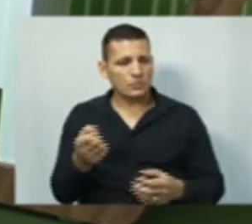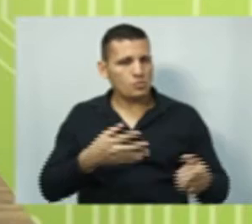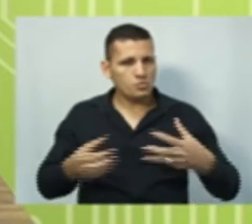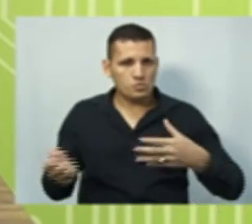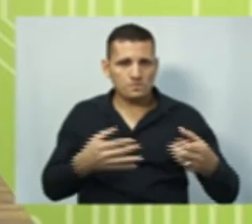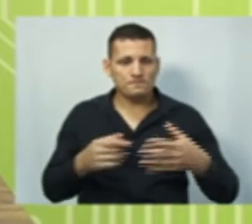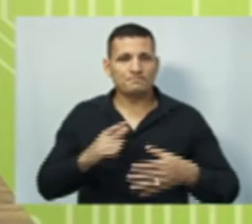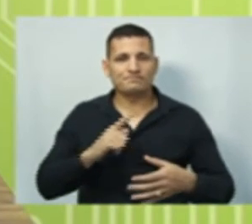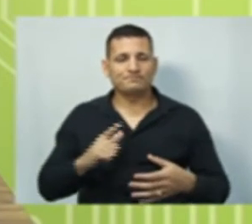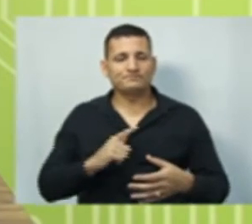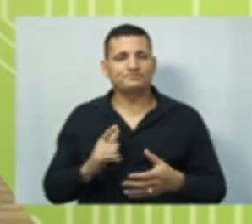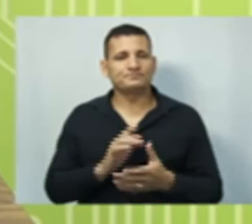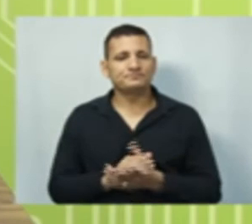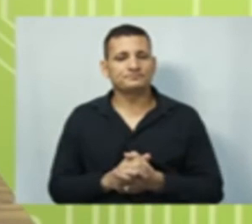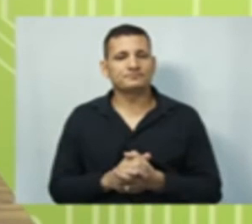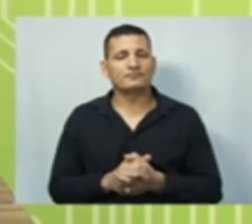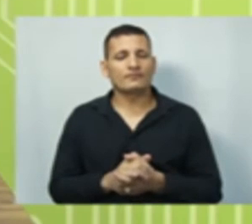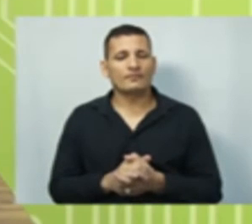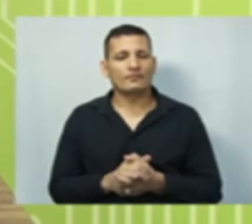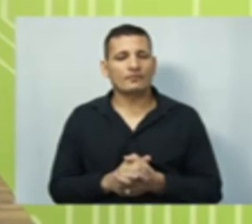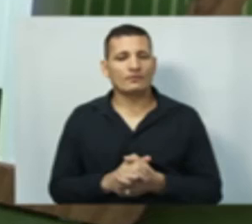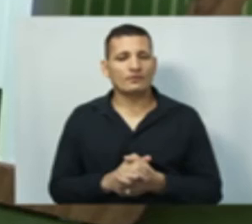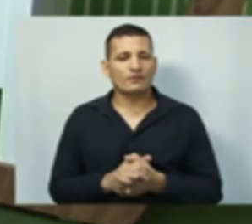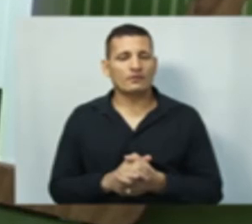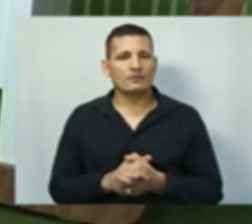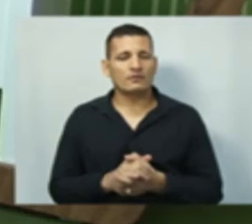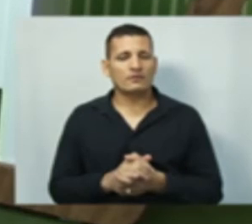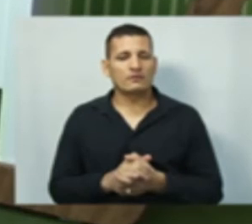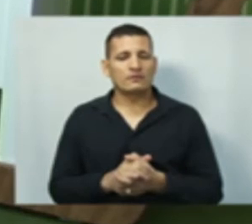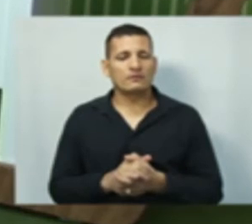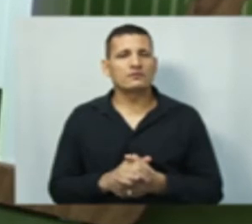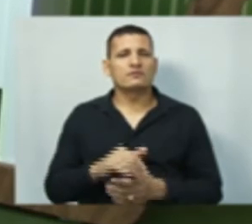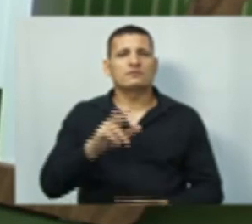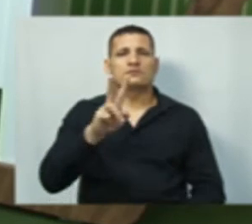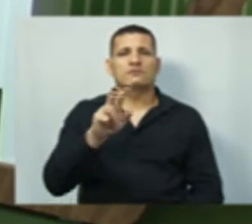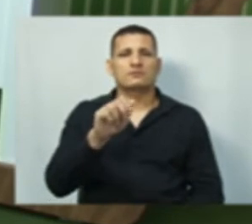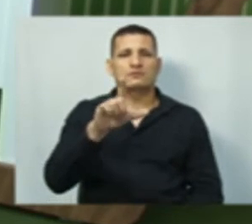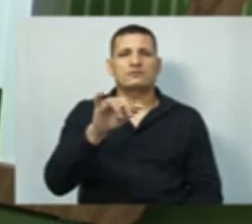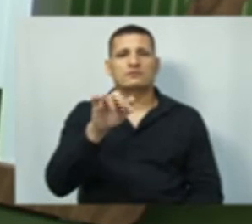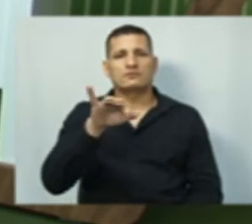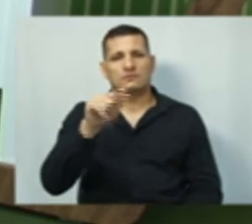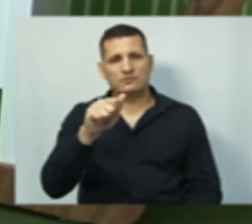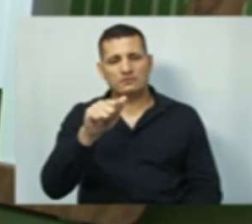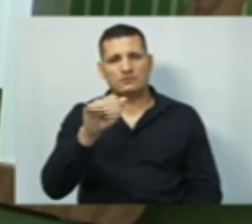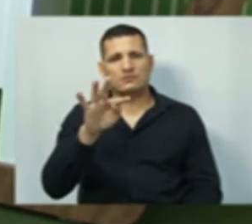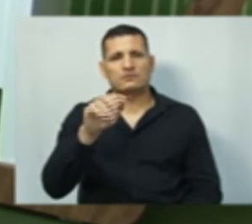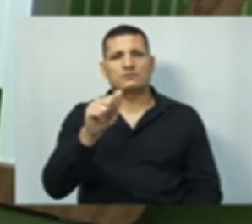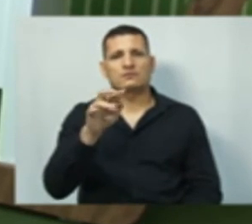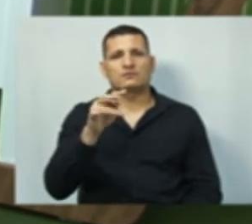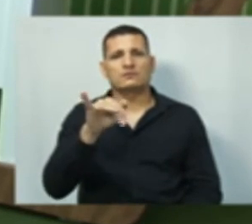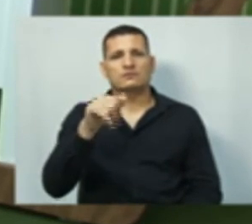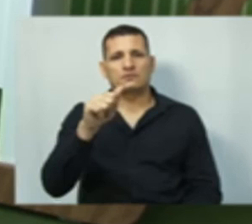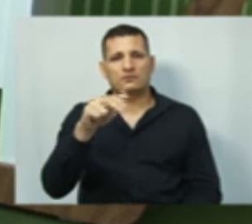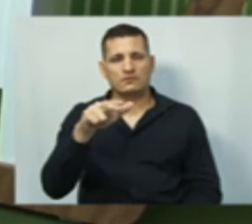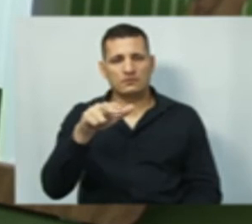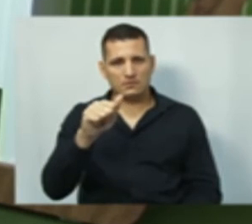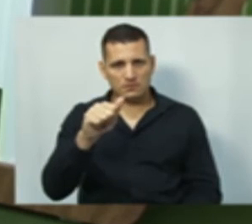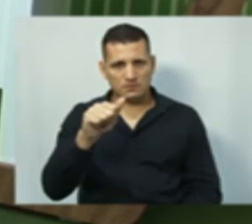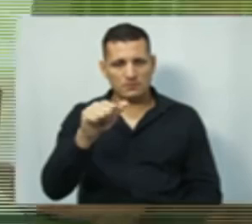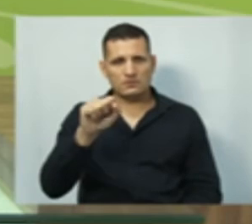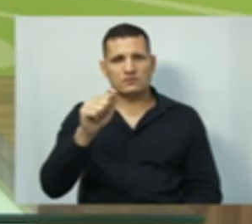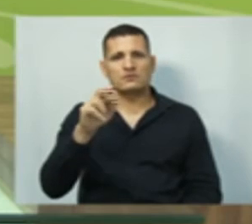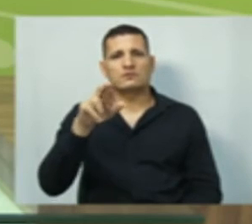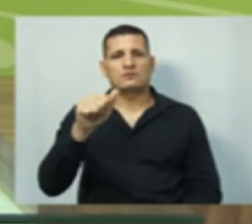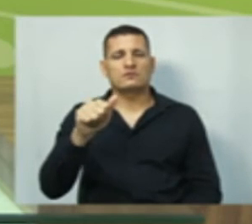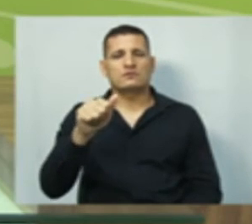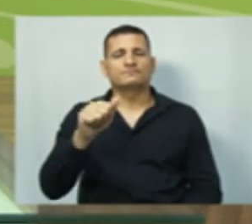excelente, bem o que a gente está discutindo aqui, né, gente? Aí a gente cita foi a Valéria, a Tatiana e a Sara. E a aluna Thalita, lá da